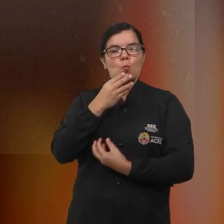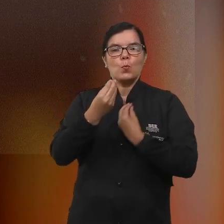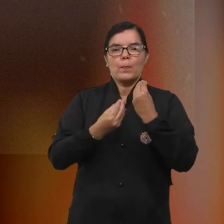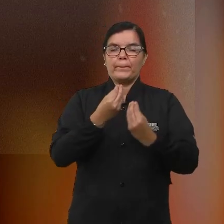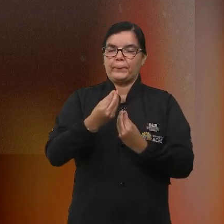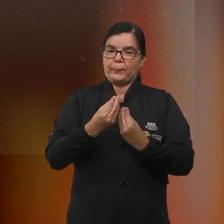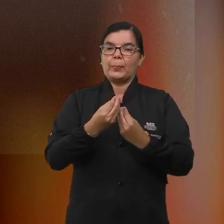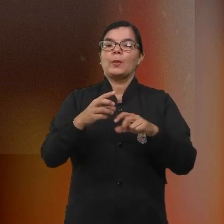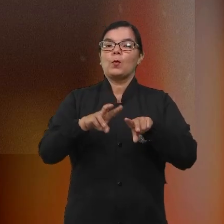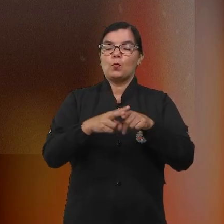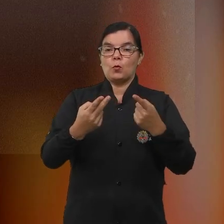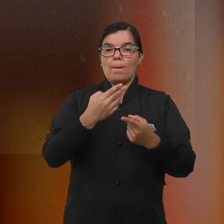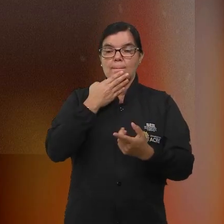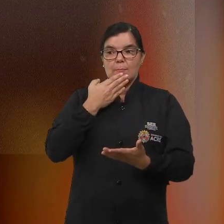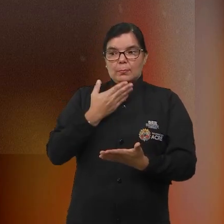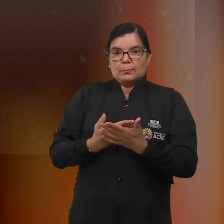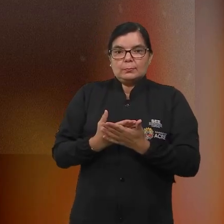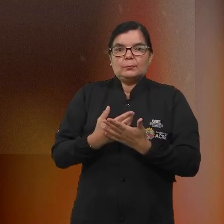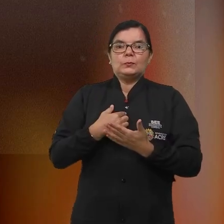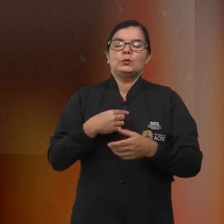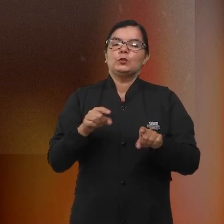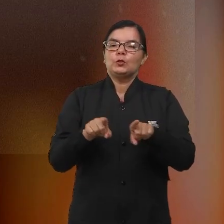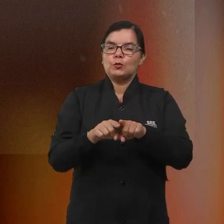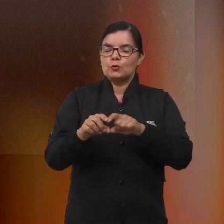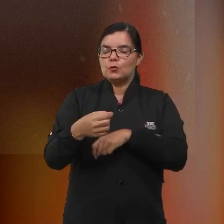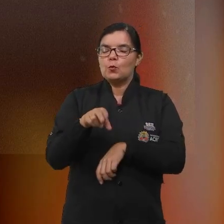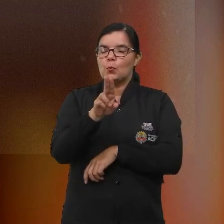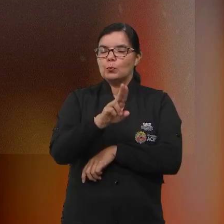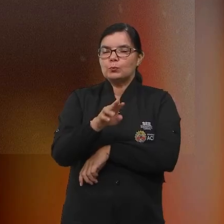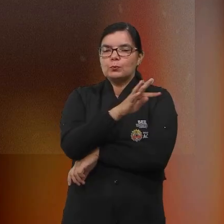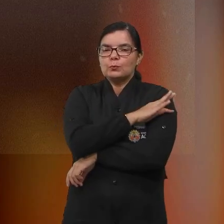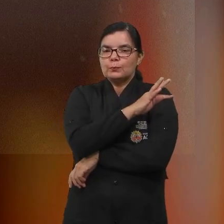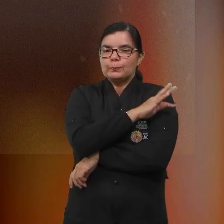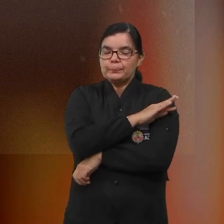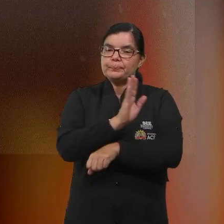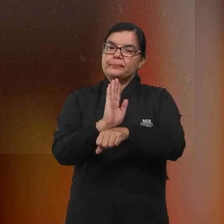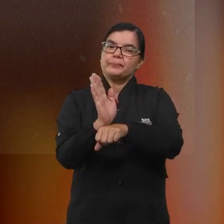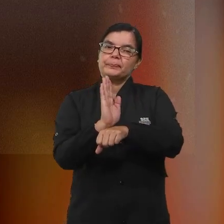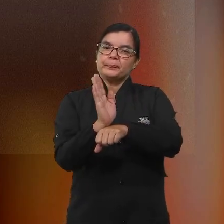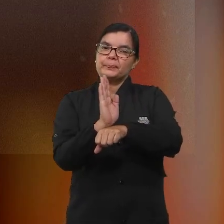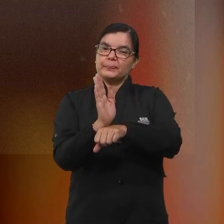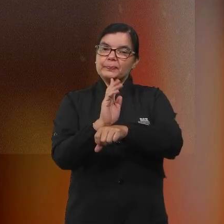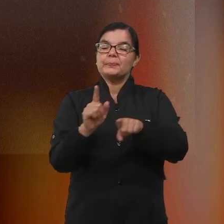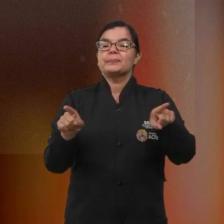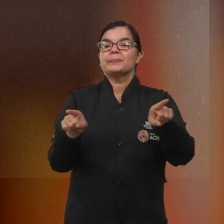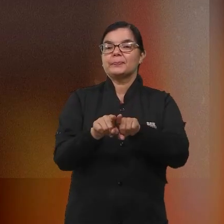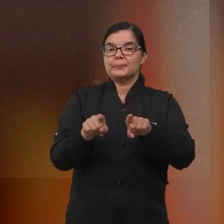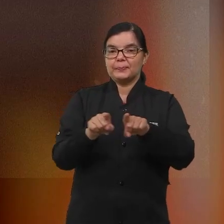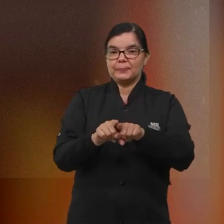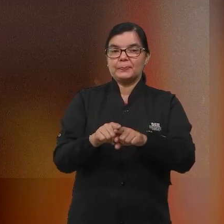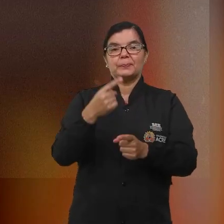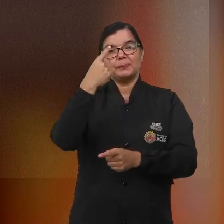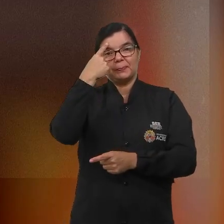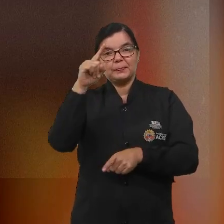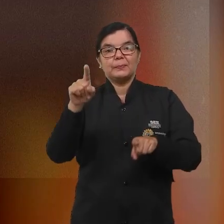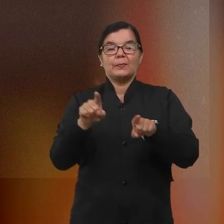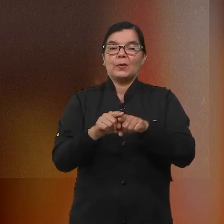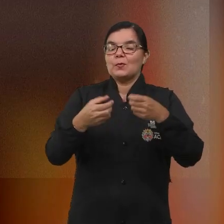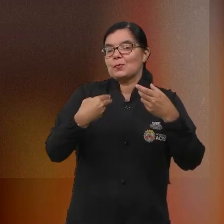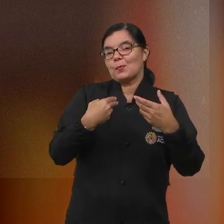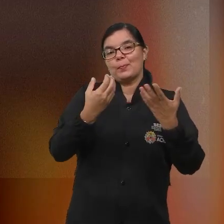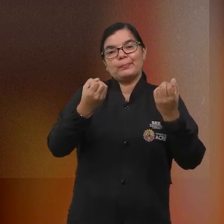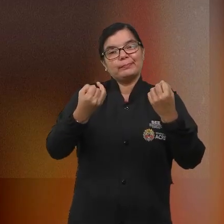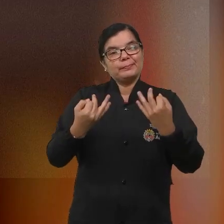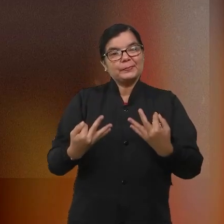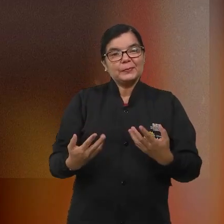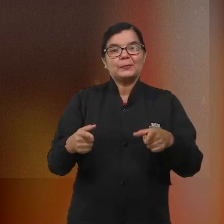como mestre do suspense, pelo uso de técnicas cinematográficas e inventivas. E a gente não pode